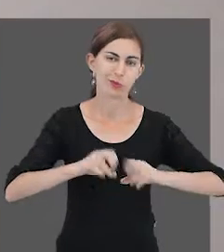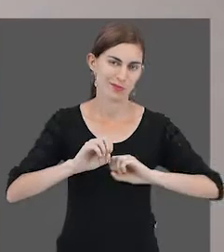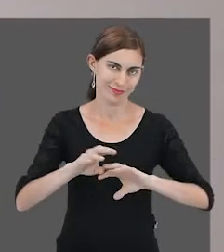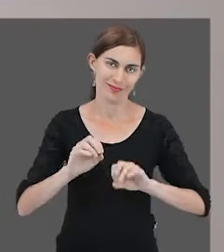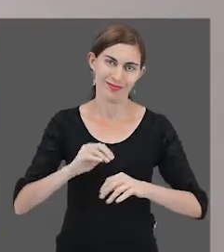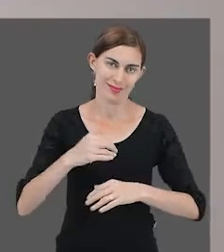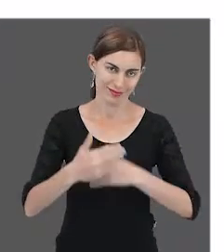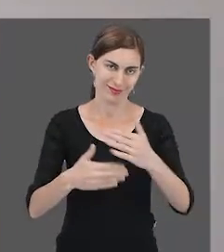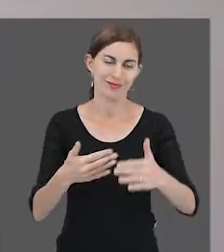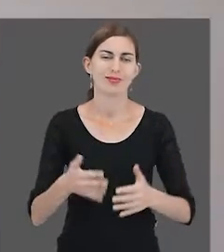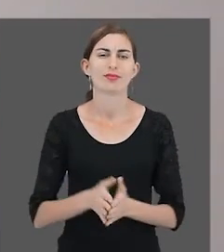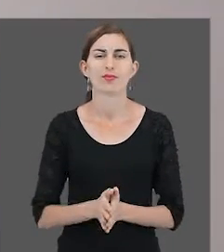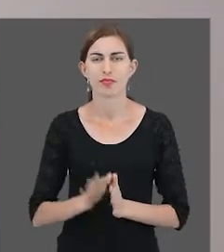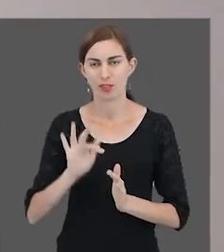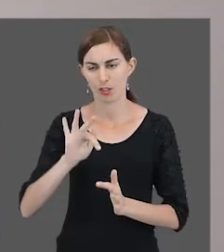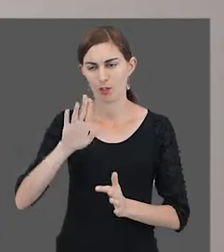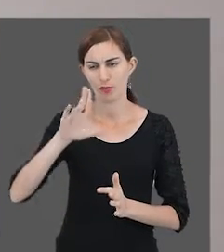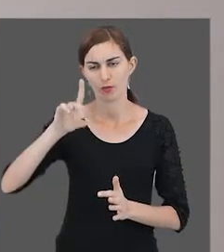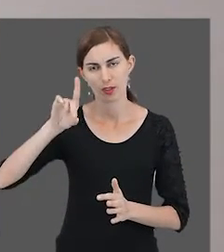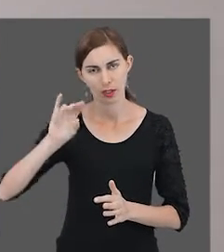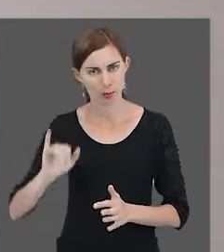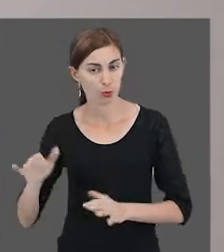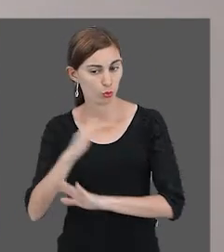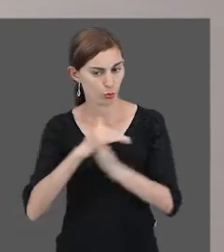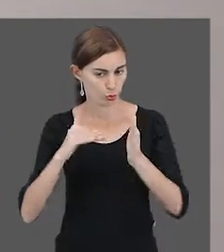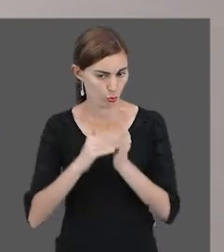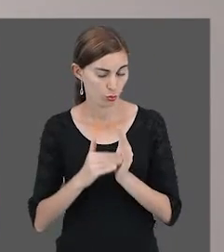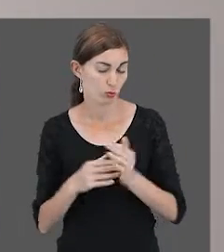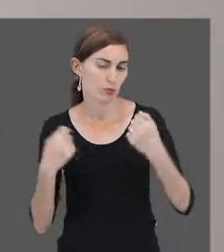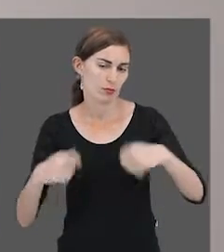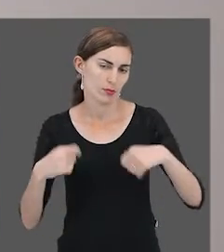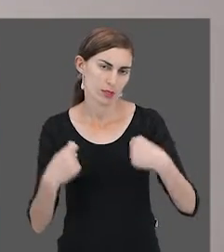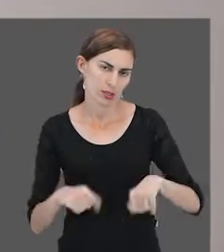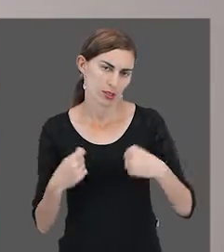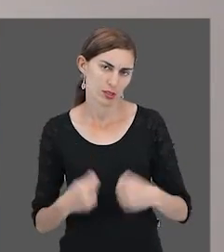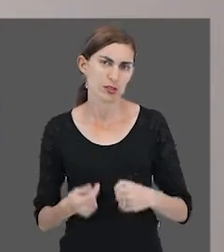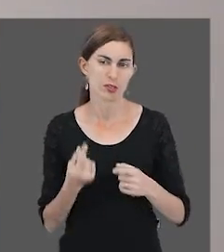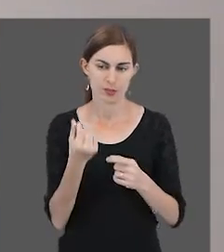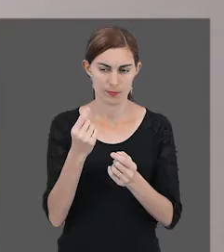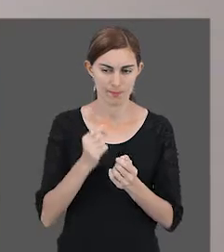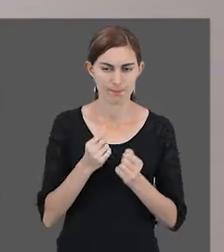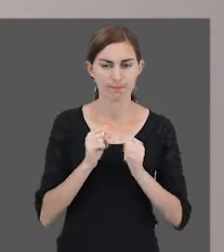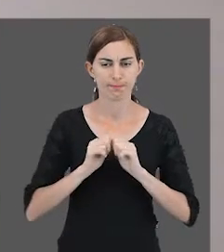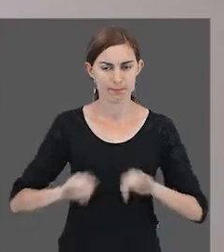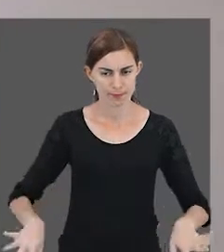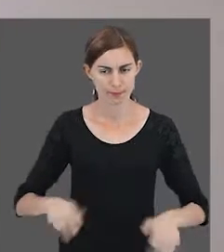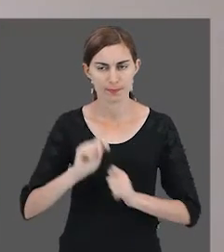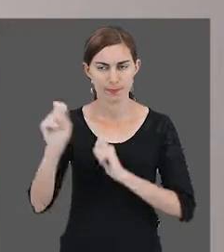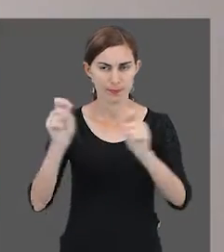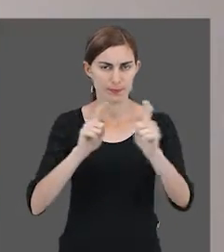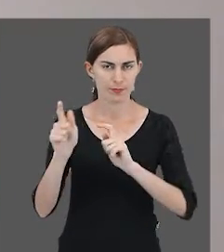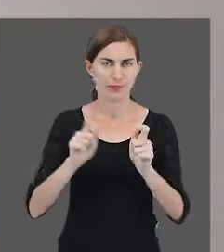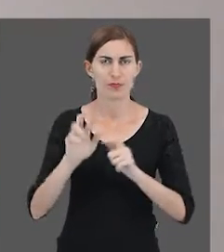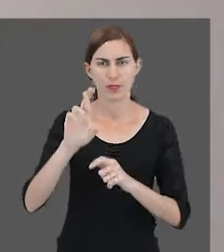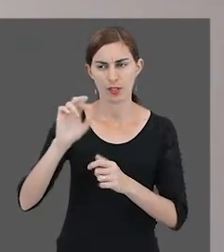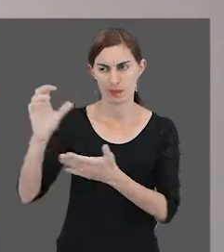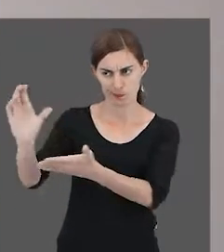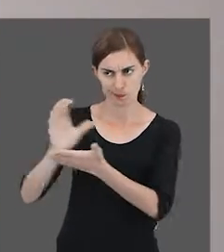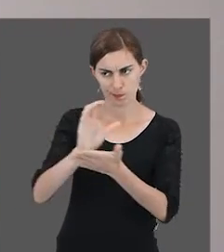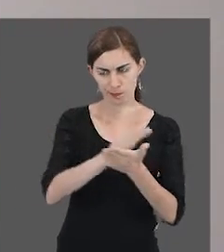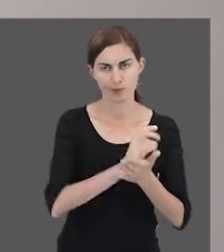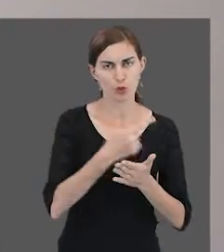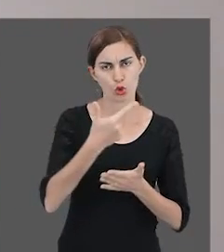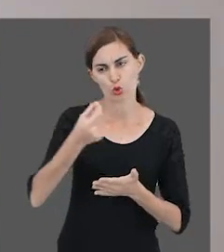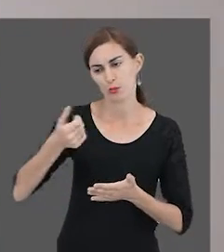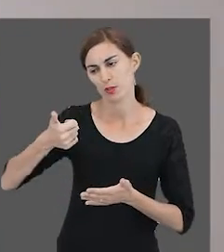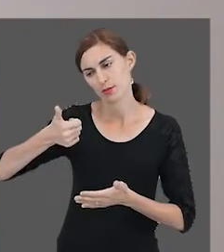ente, ok? O Fundeb, ele deve ser todo executado no exercício financeiro que ele for arrecadado. Então, todo recurso que chegar